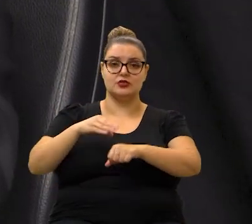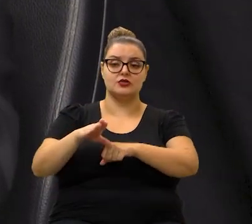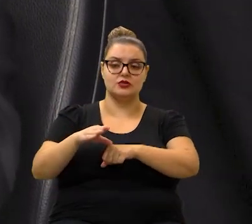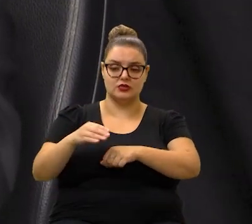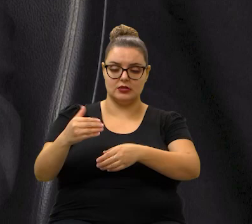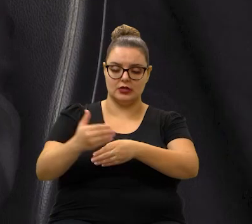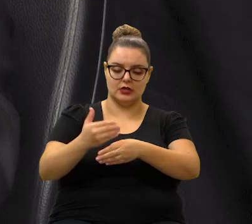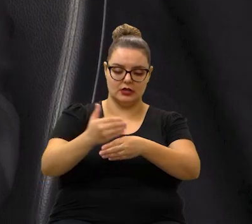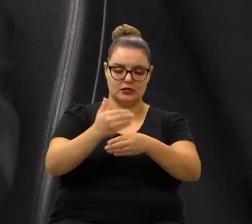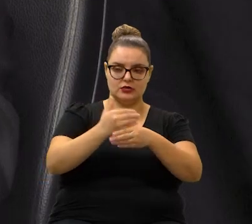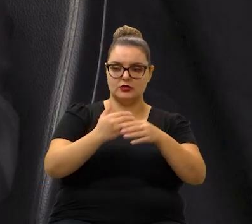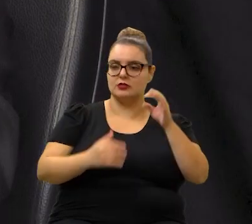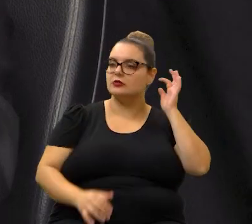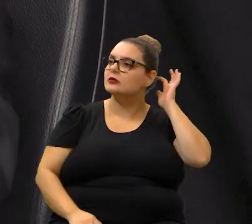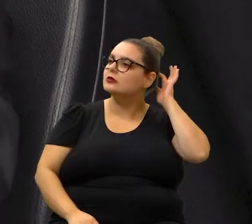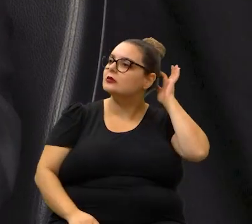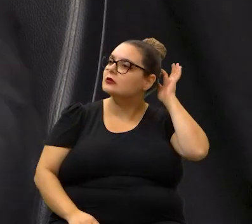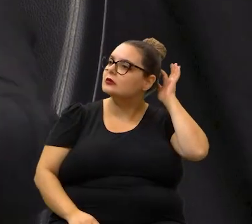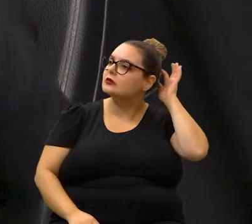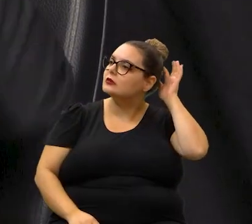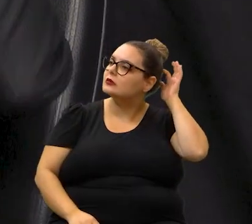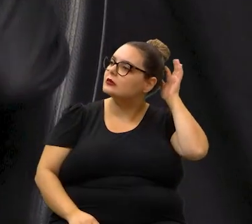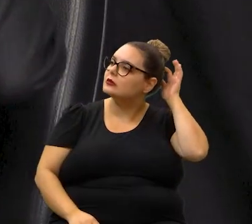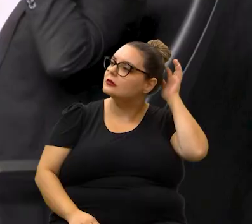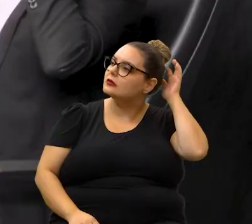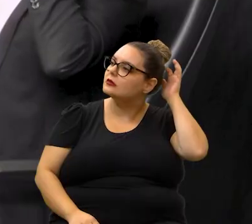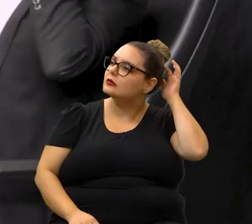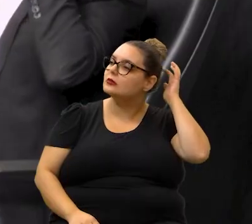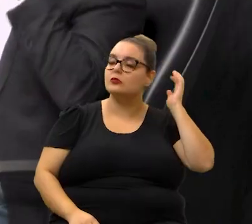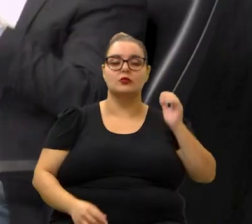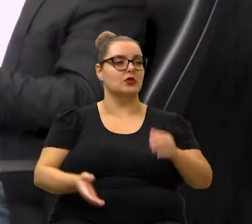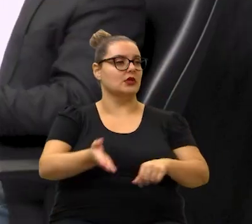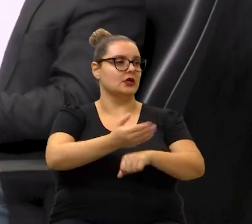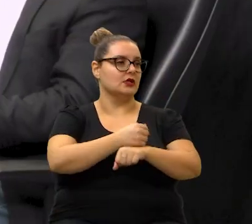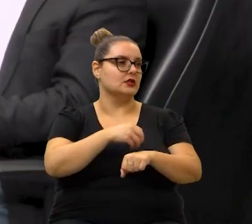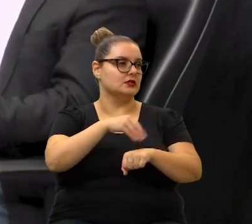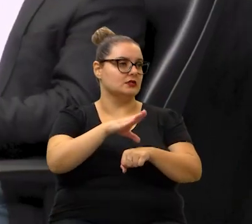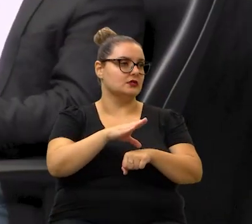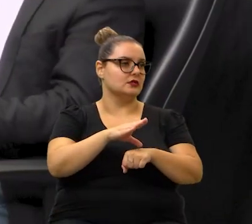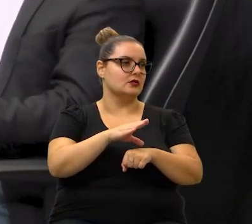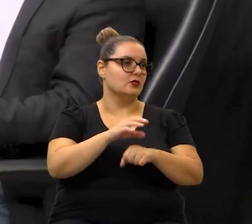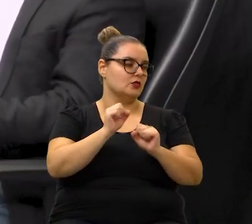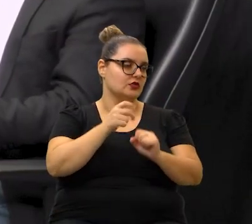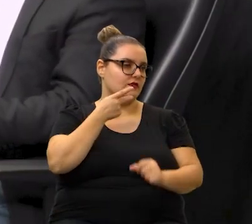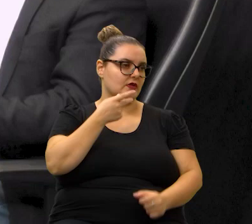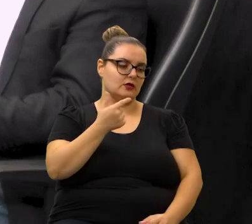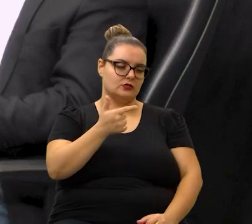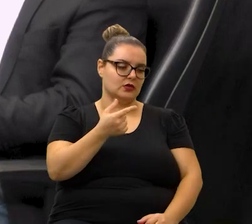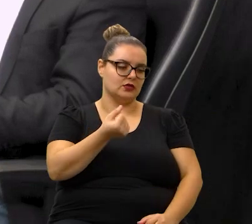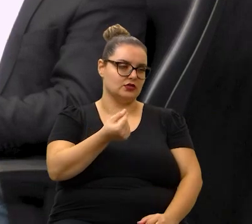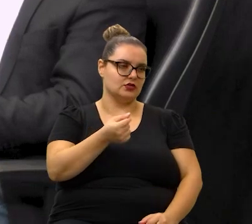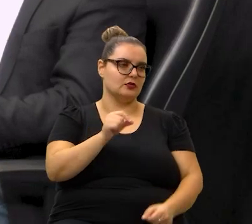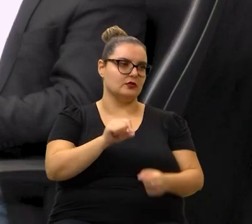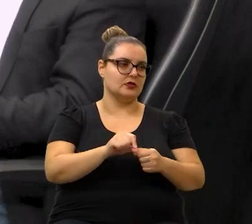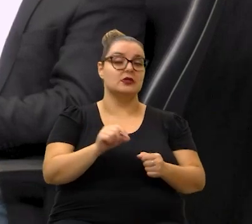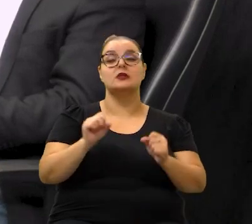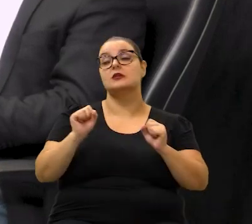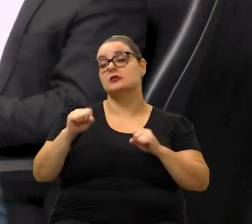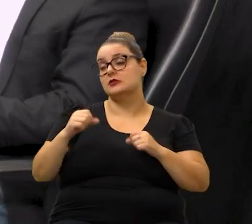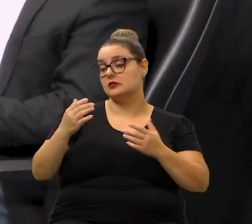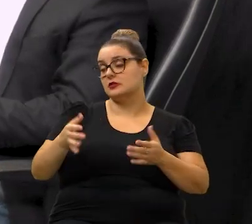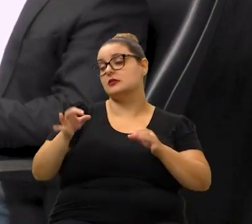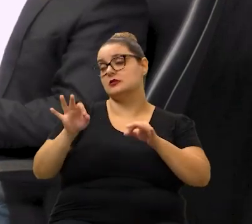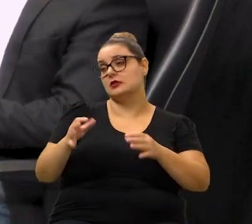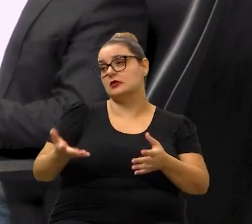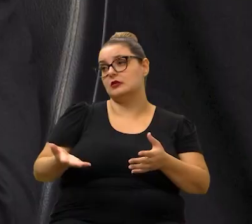obras né então indicava o prefeito podia dizer eu não vou fazer porque eu não tenho dinheiro para isso exatamente hoje não tanto